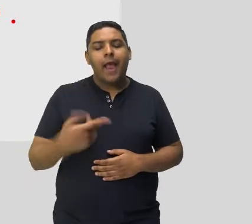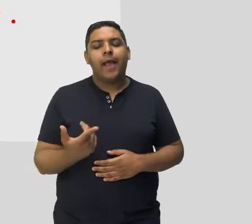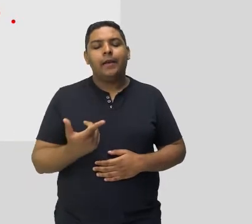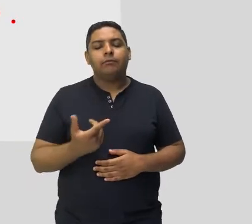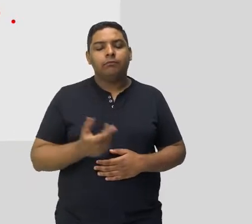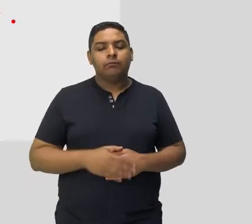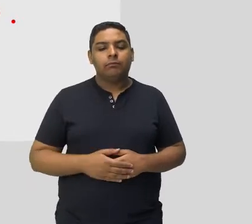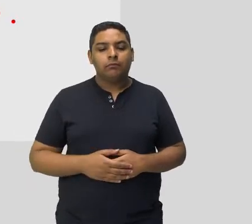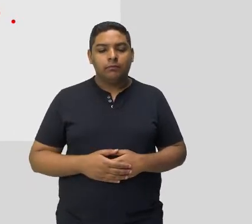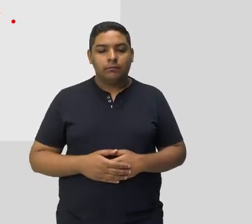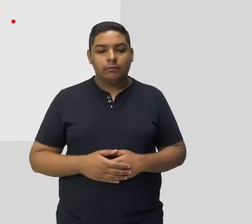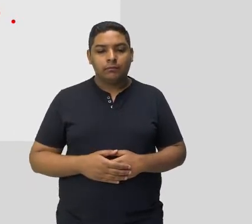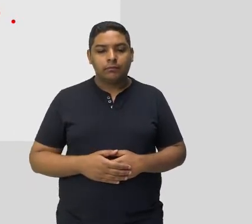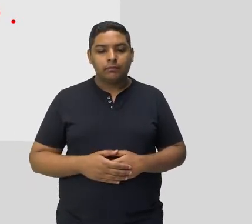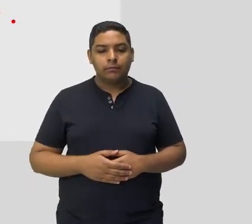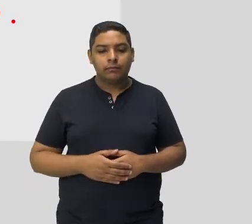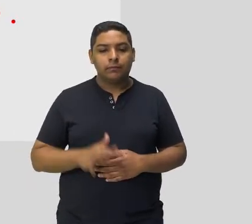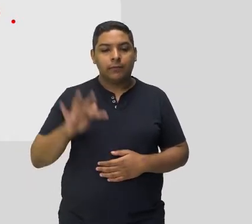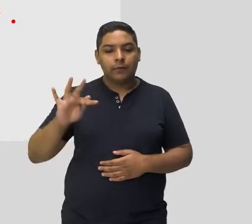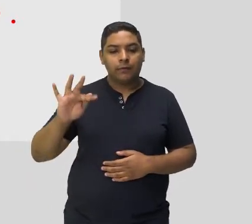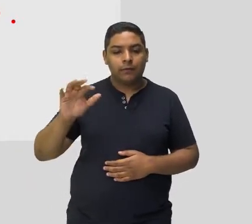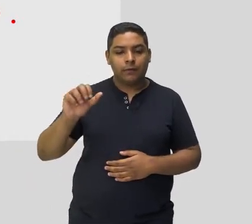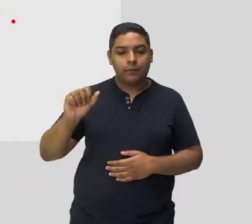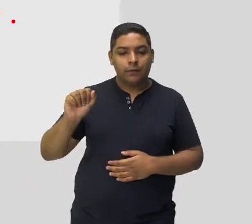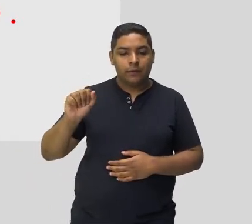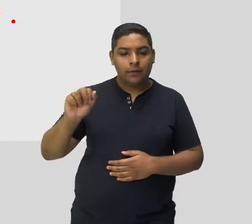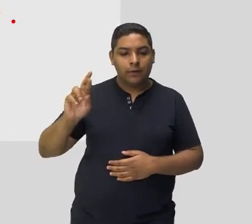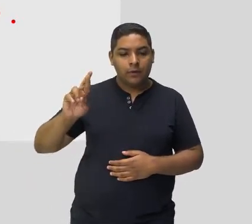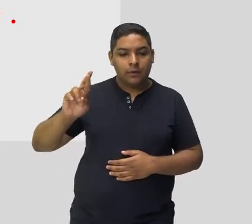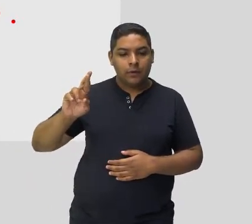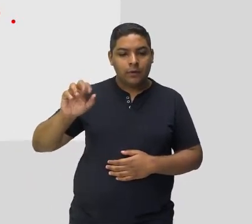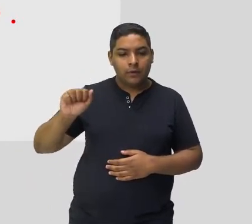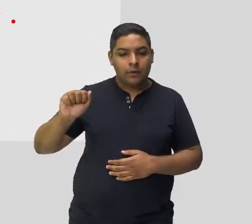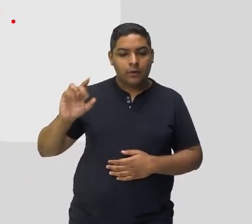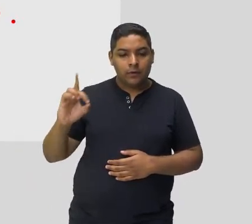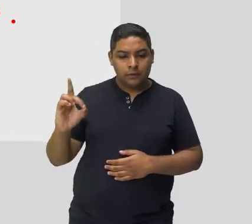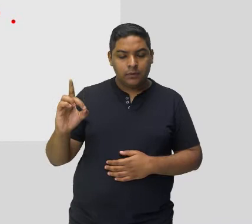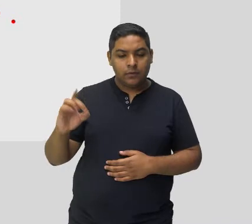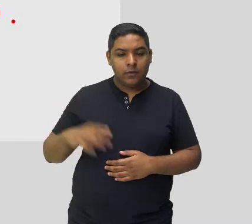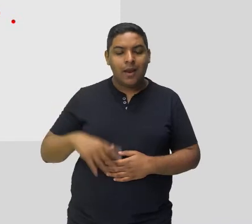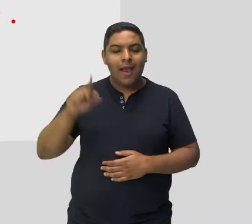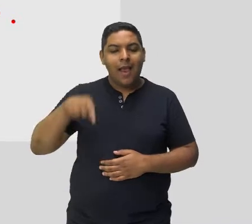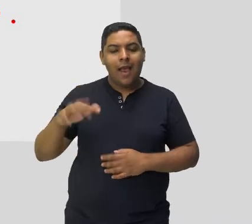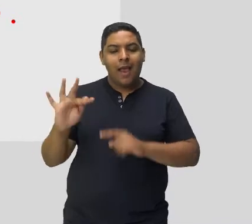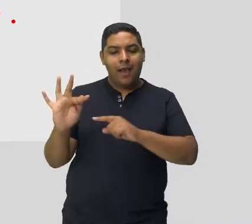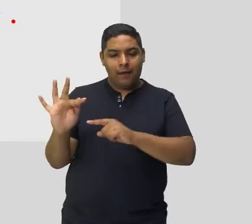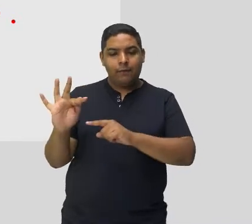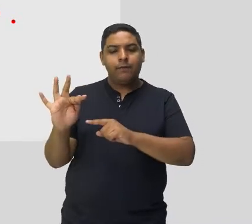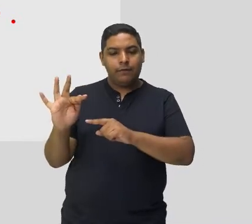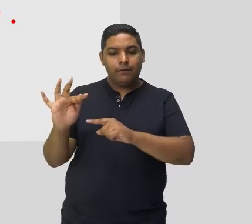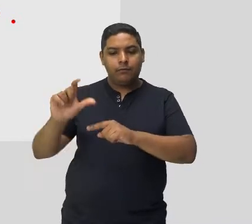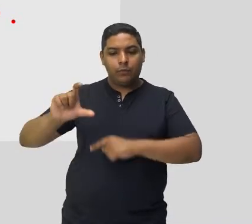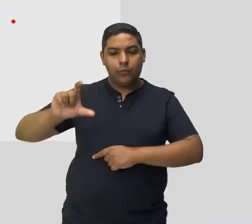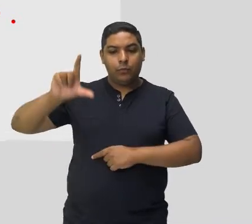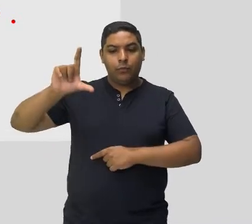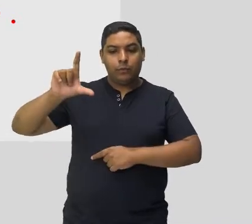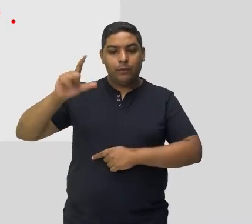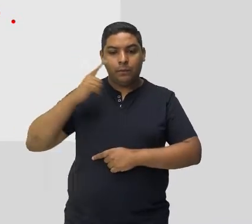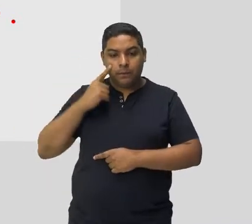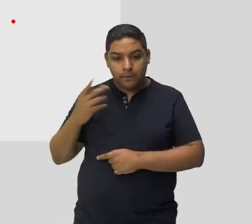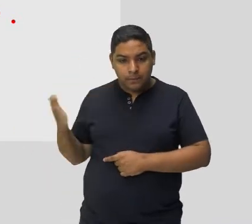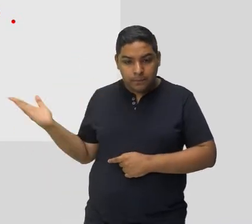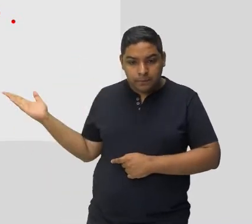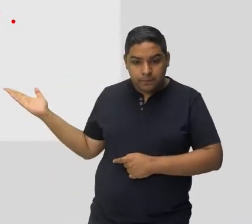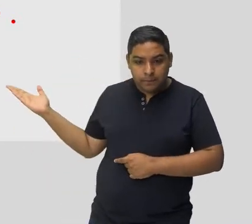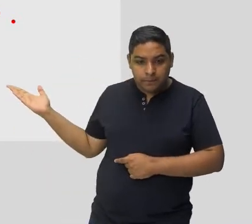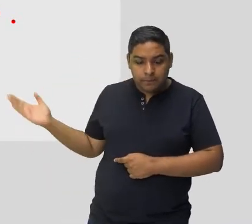certo? Farad, que vai ser denotado pela letra F maiúscula. Então vamos